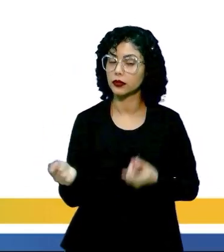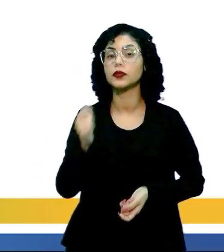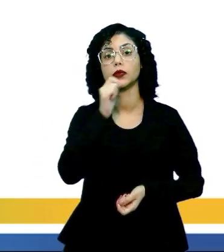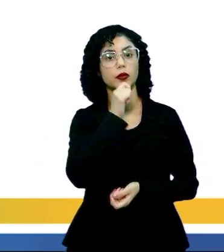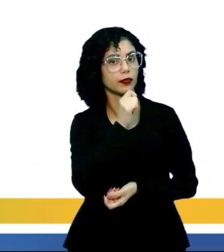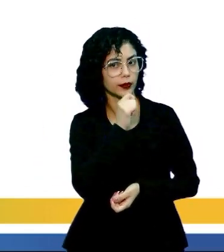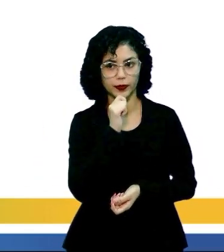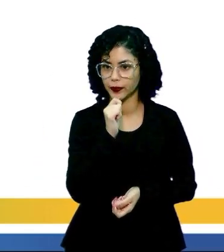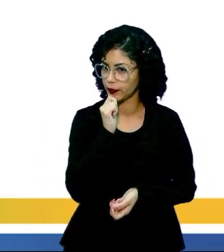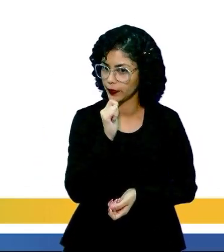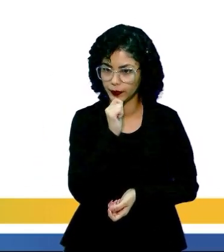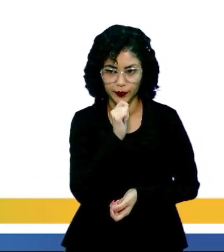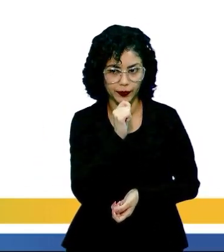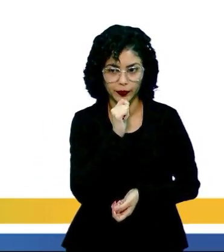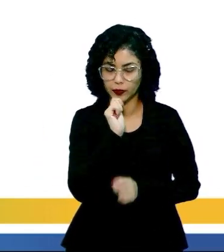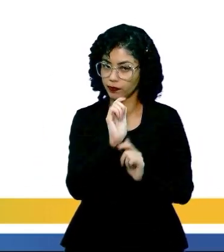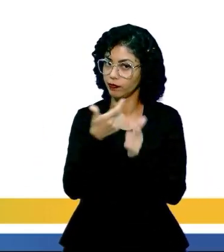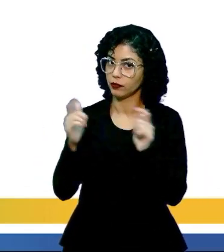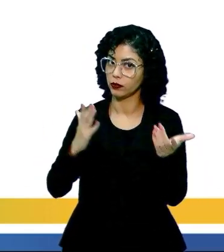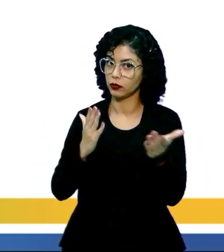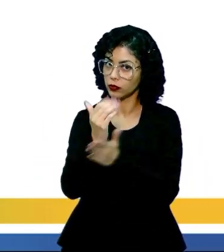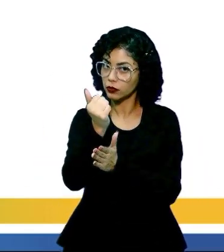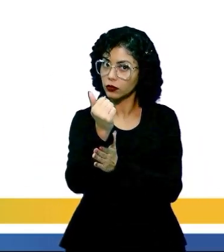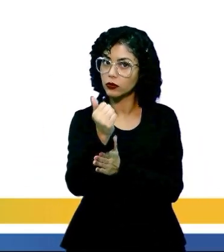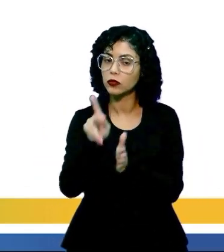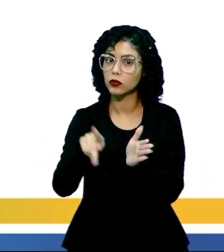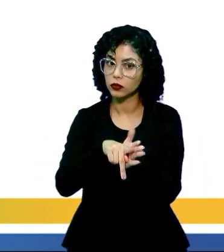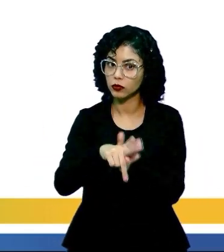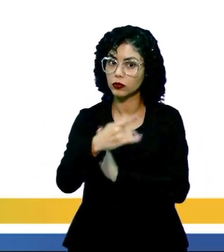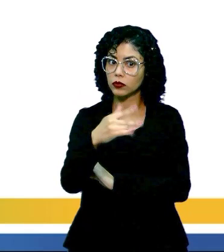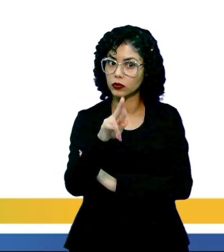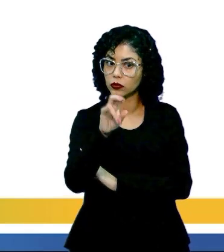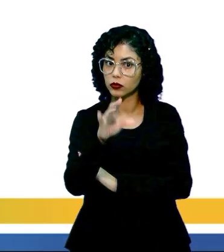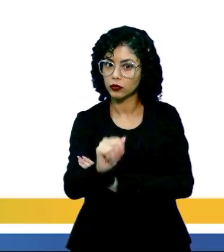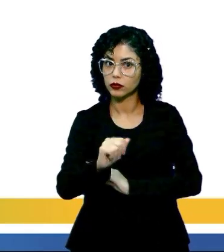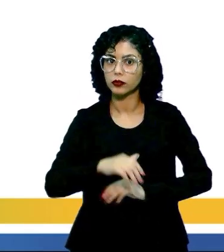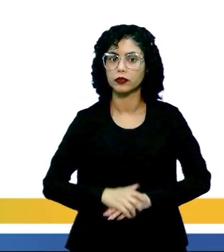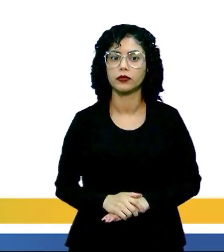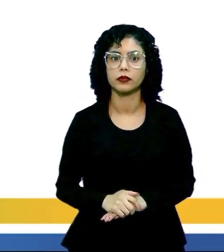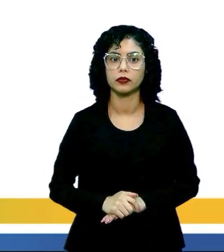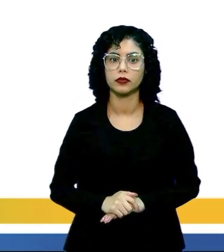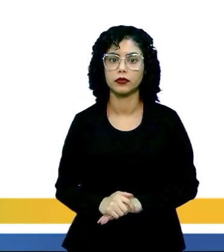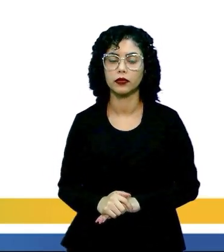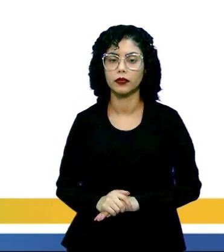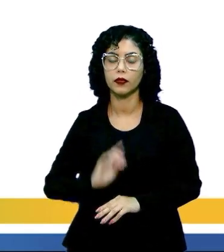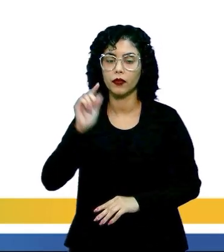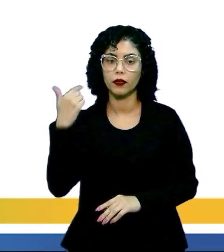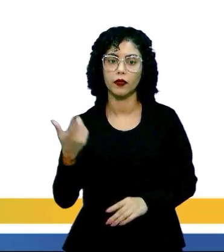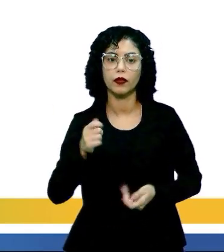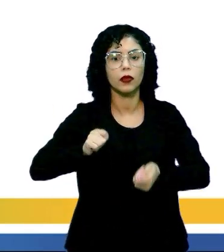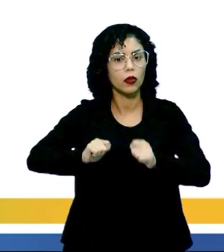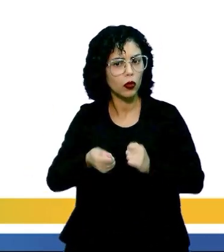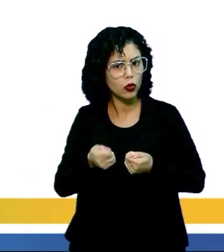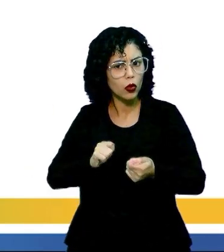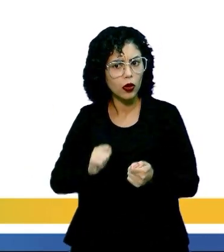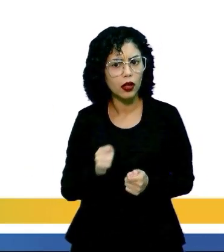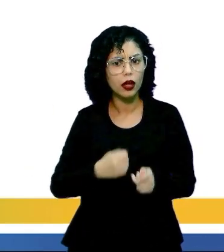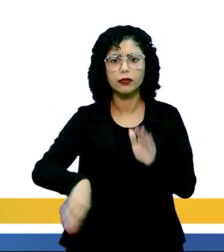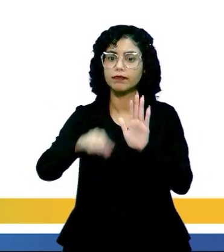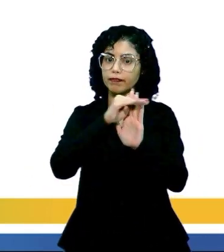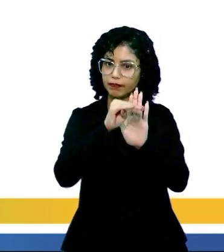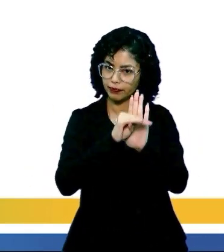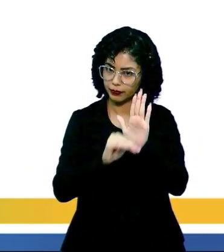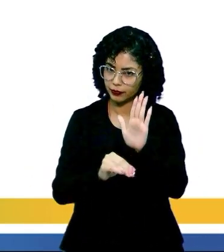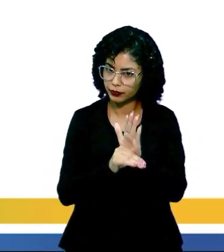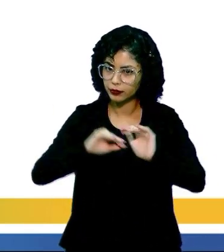enquanto essa ainda não era uma grande conquista dos plebeus ainda. Ou letra E, controlar